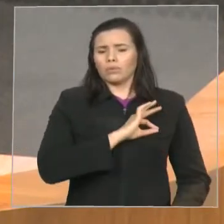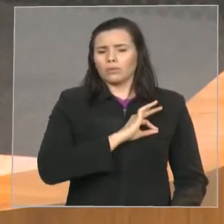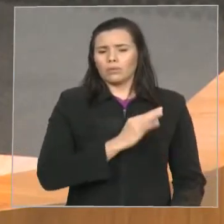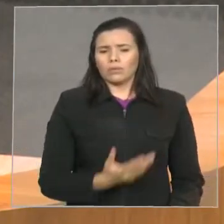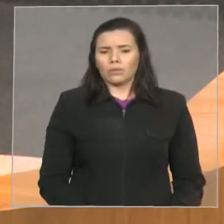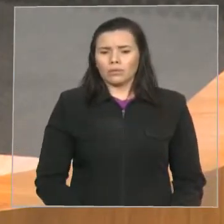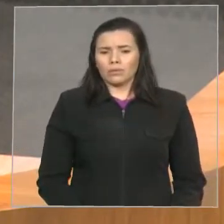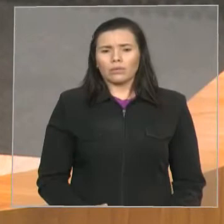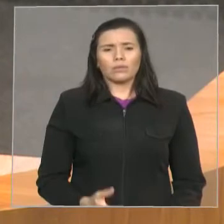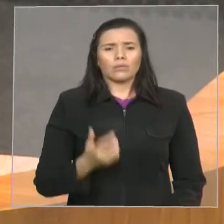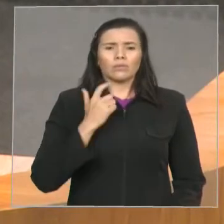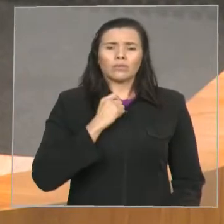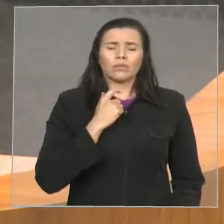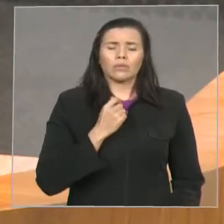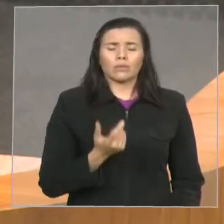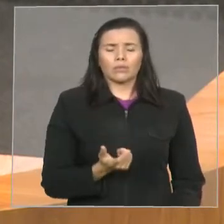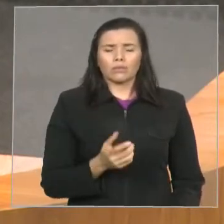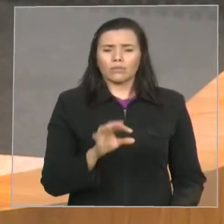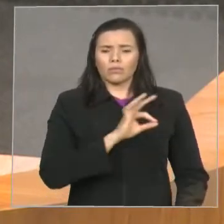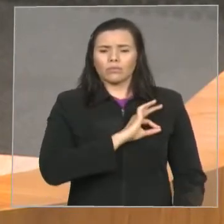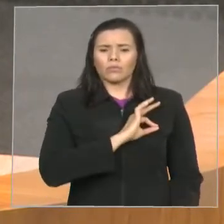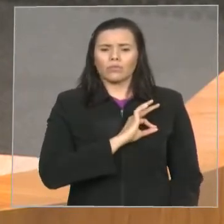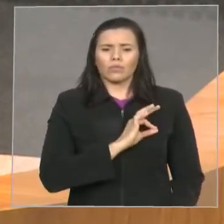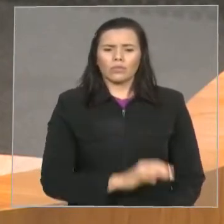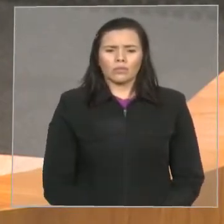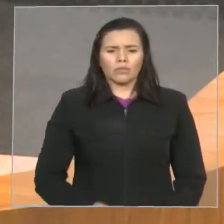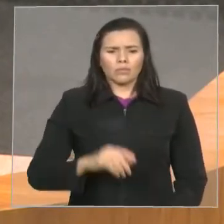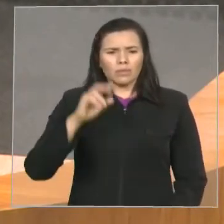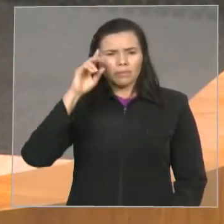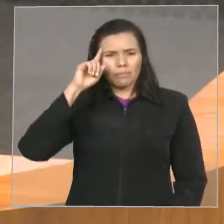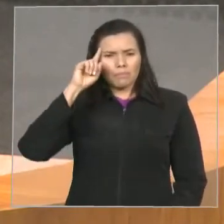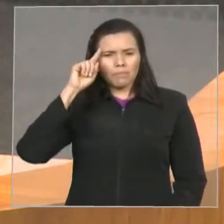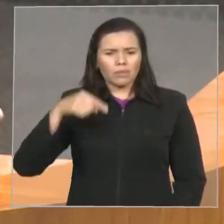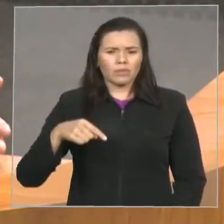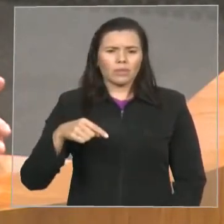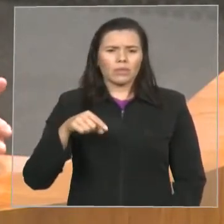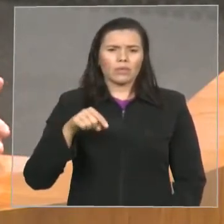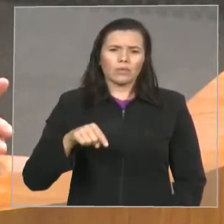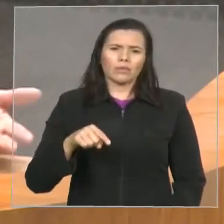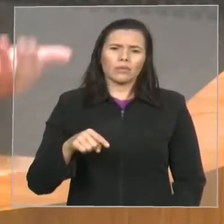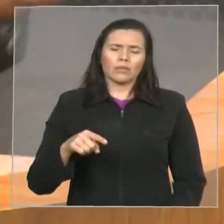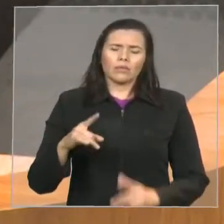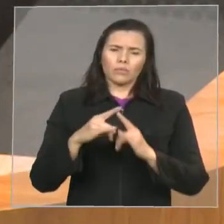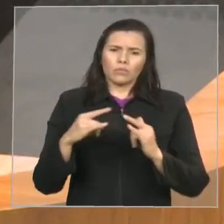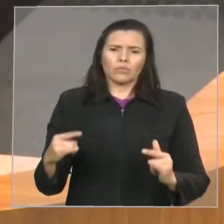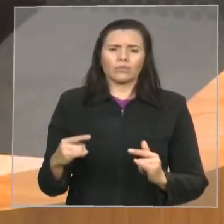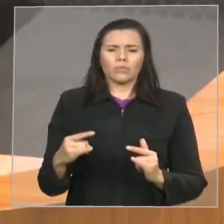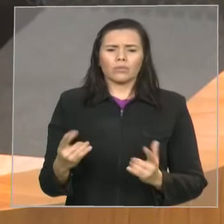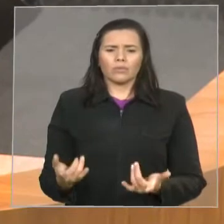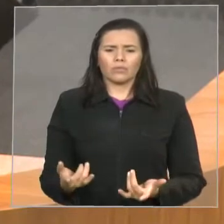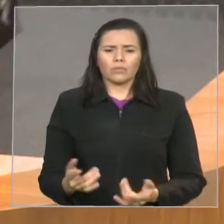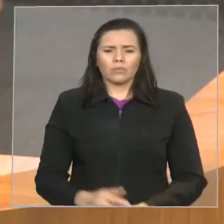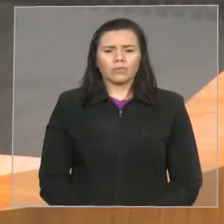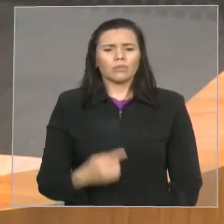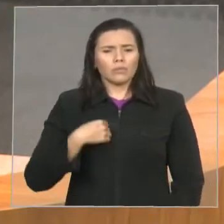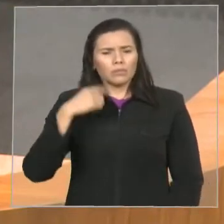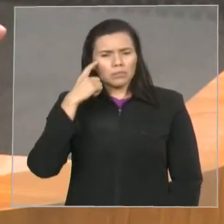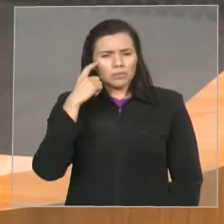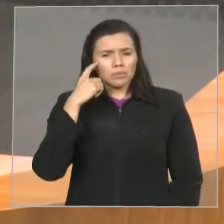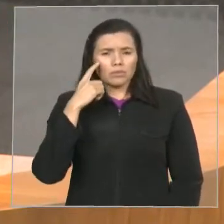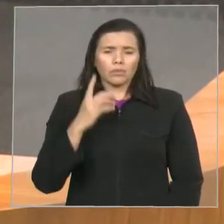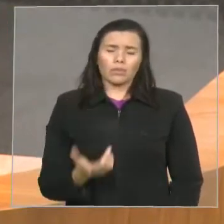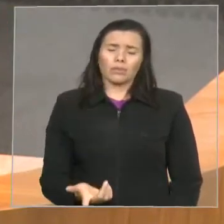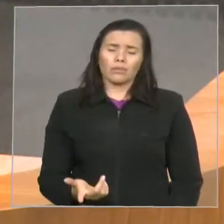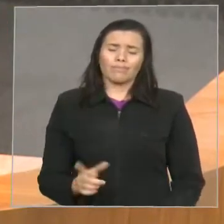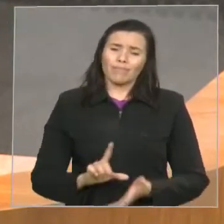não seja classe especial para comandar uma instituição permanente e a gente querer voltar ao passado. Nós estamos em